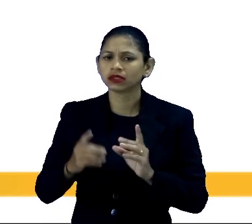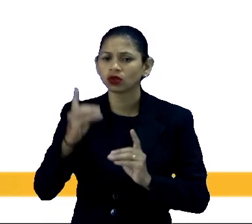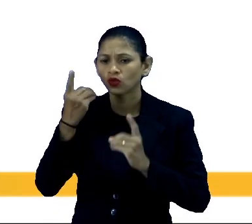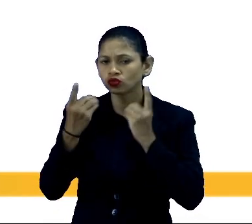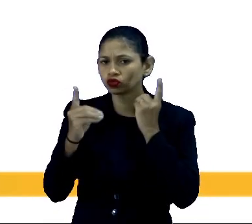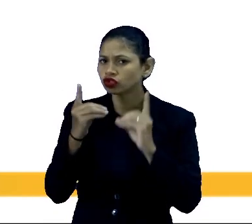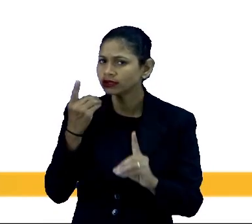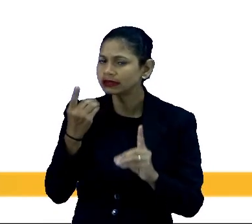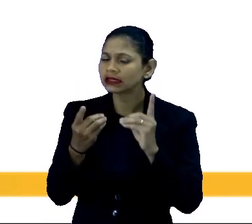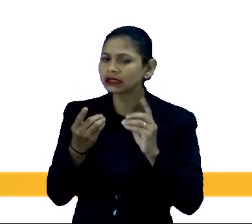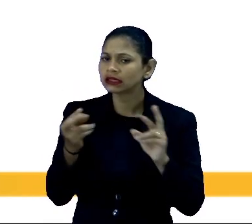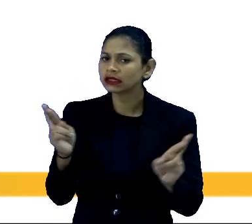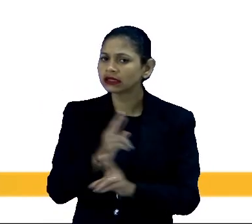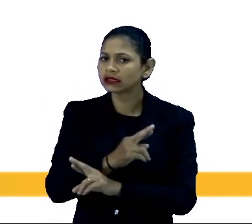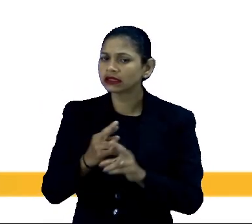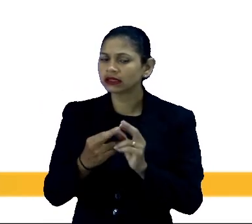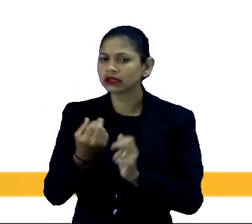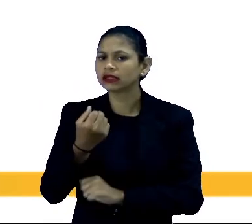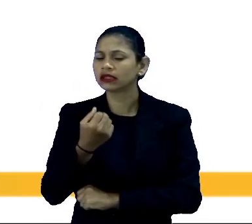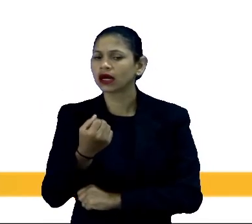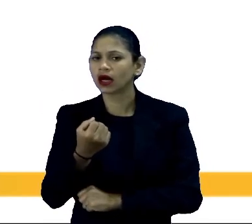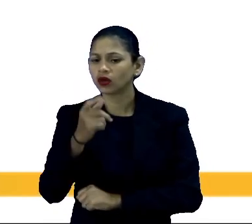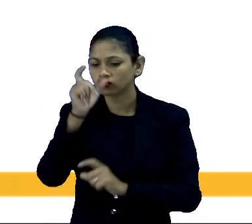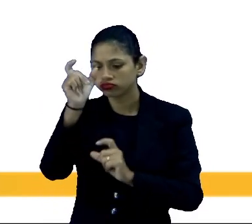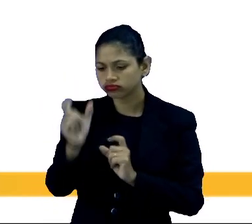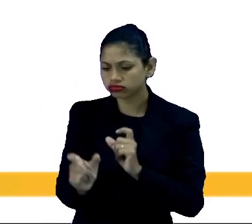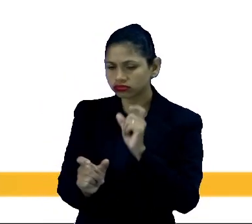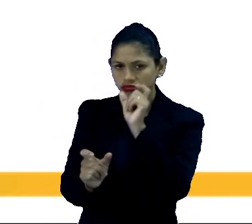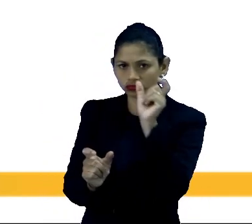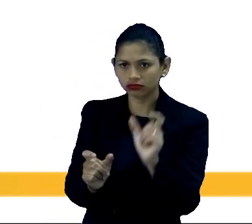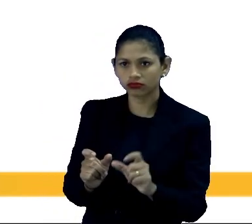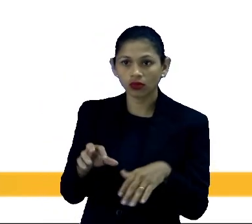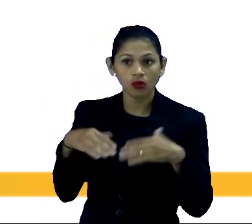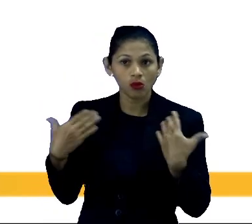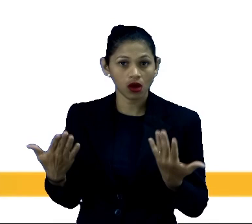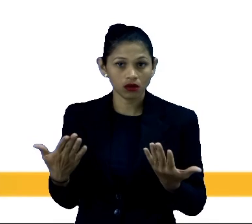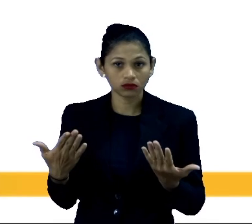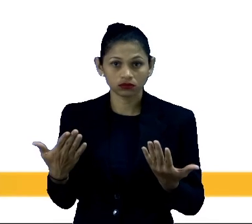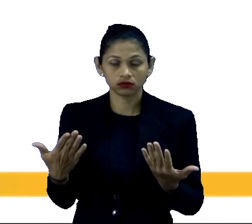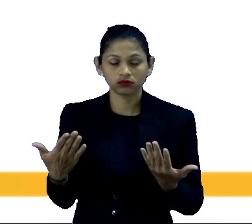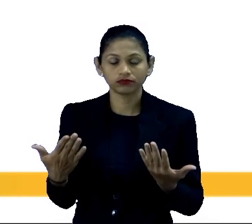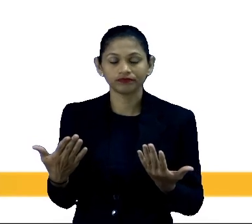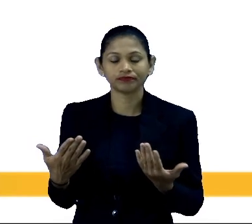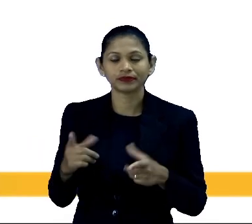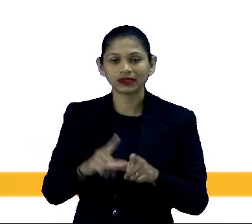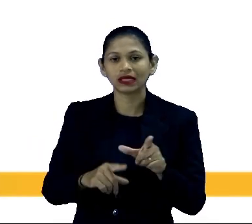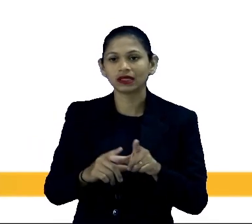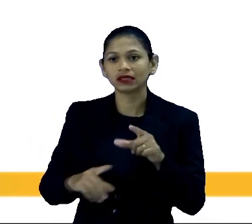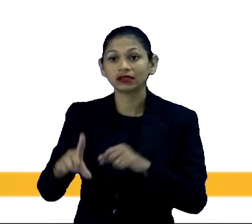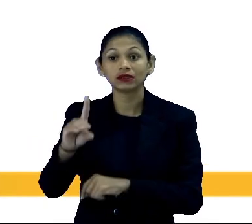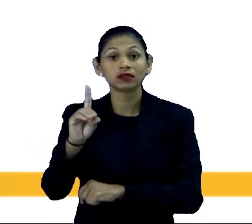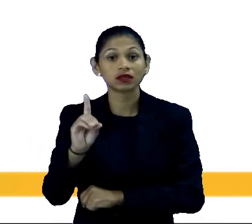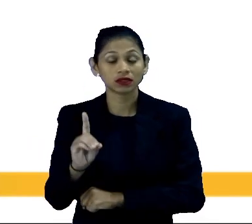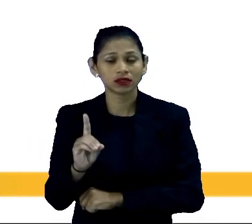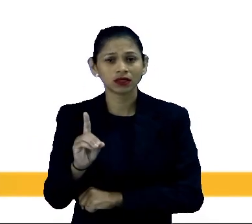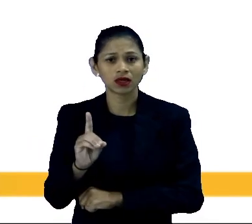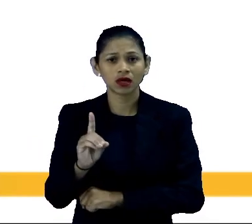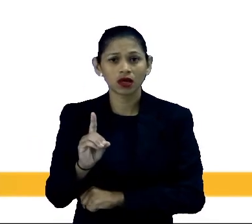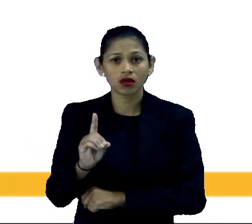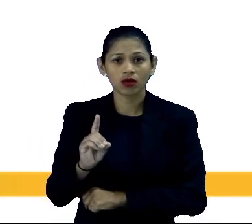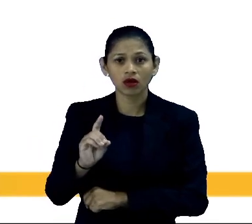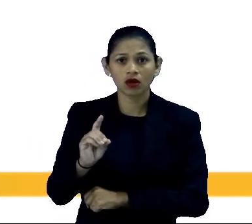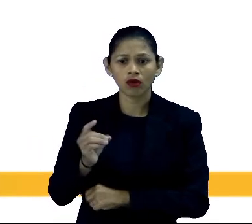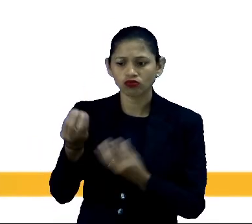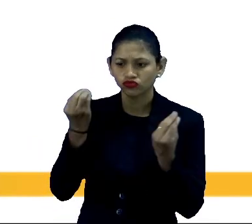personagens? Tenho certeza que você já percebeu. Qual é a letra? Letra D. É quando eles falam, ó, vamos sacudir ele